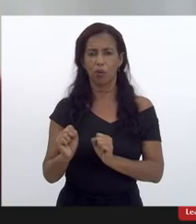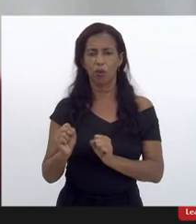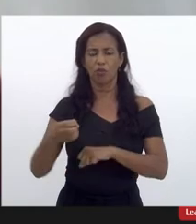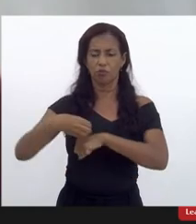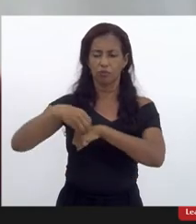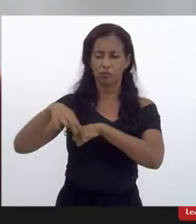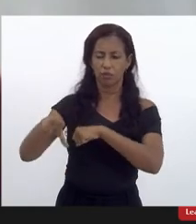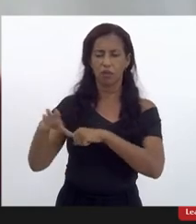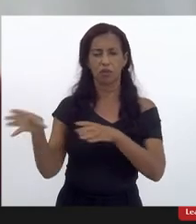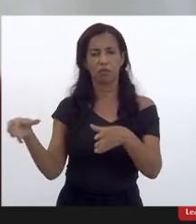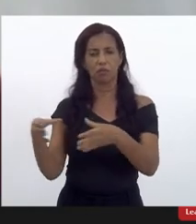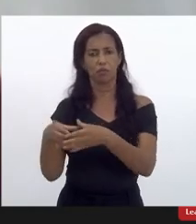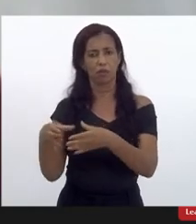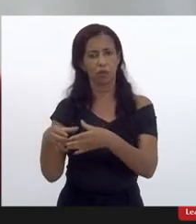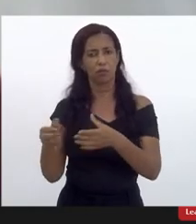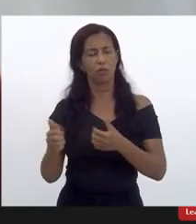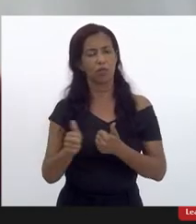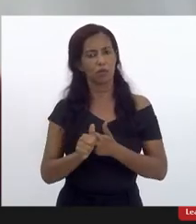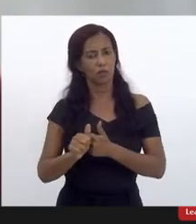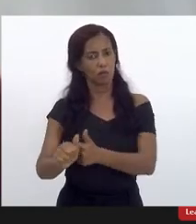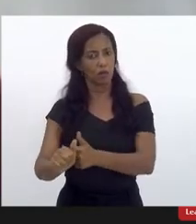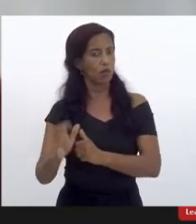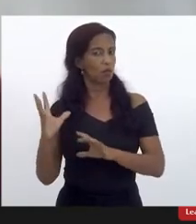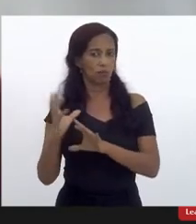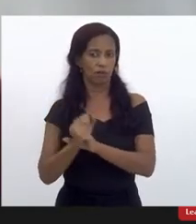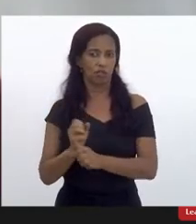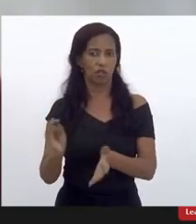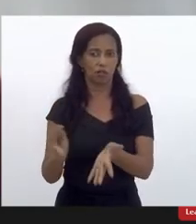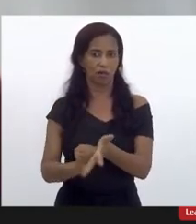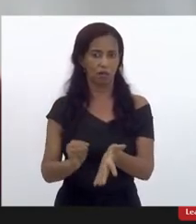comissão esse acompanhamento, que não está fechado